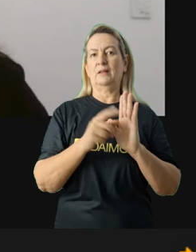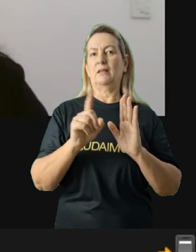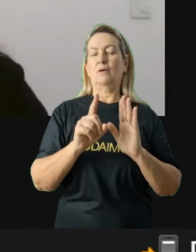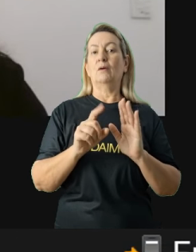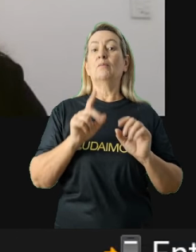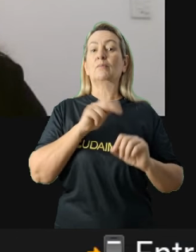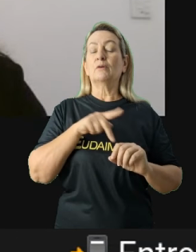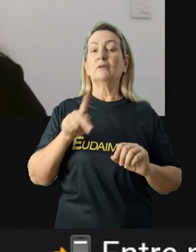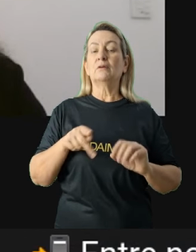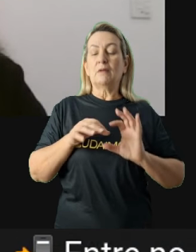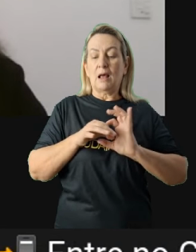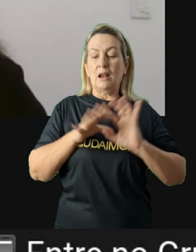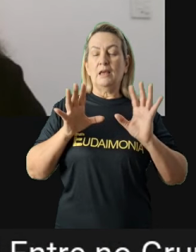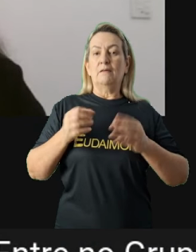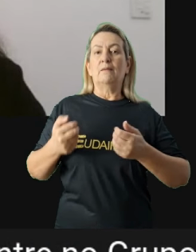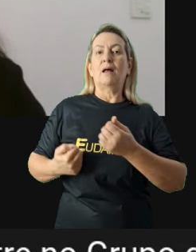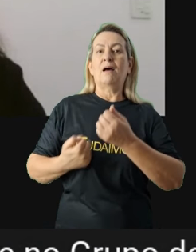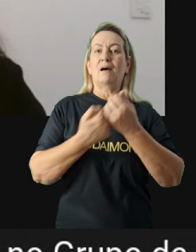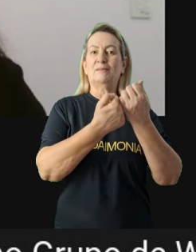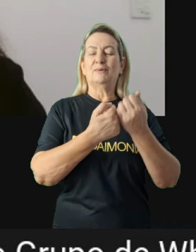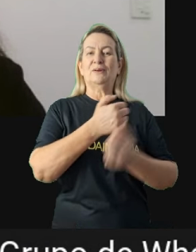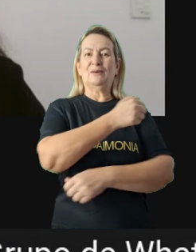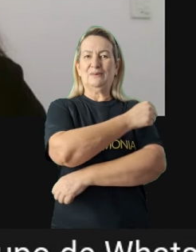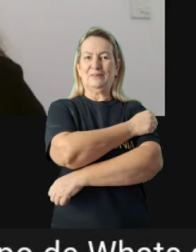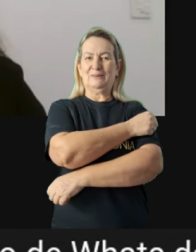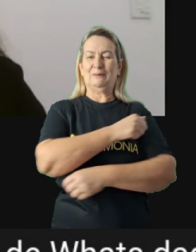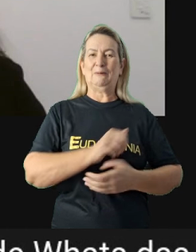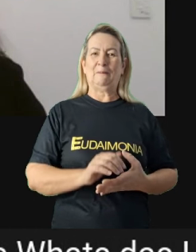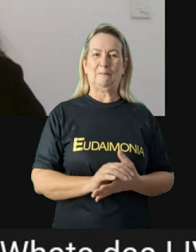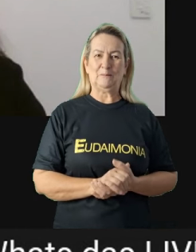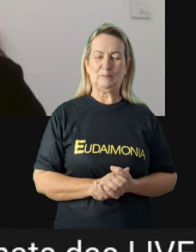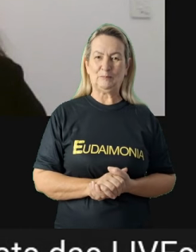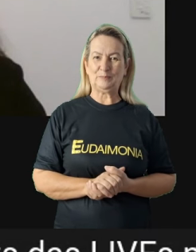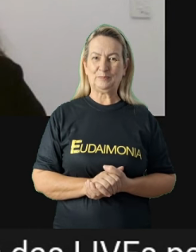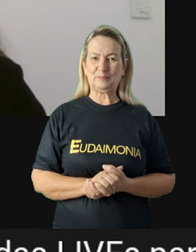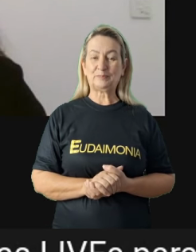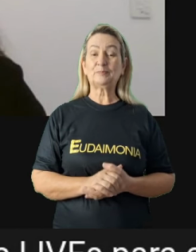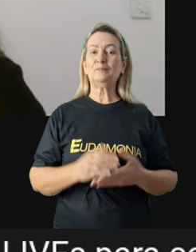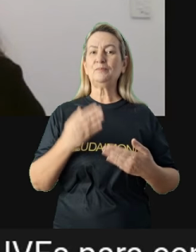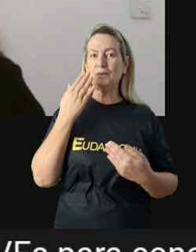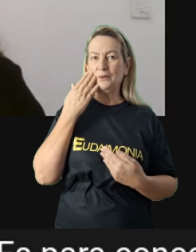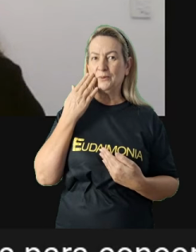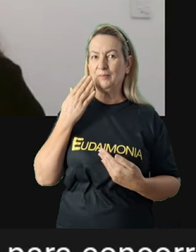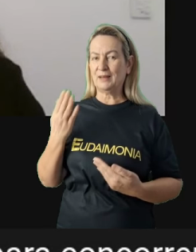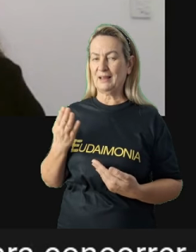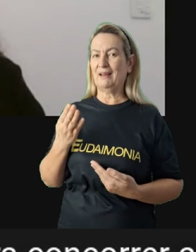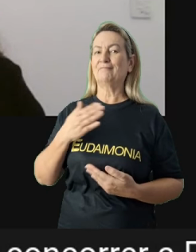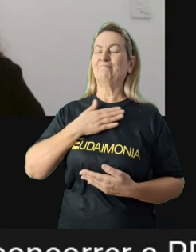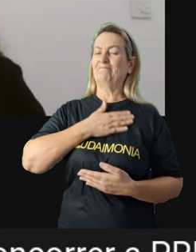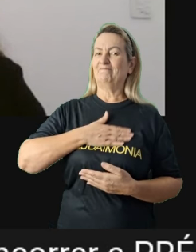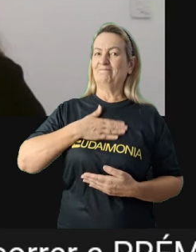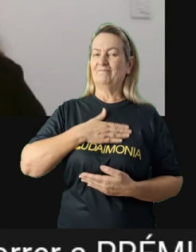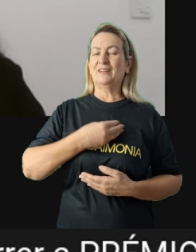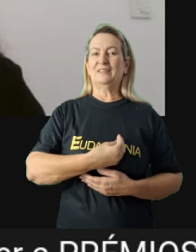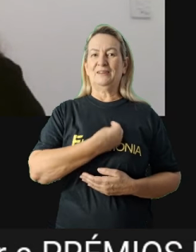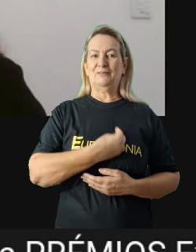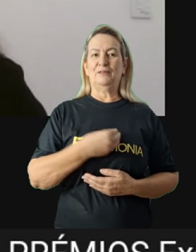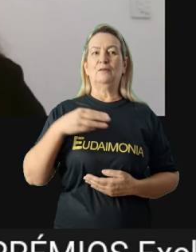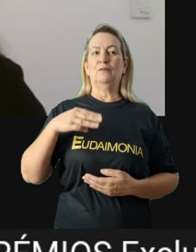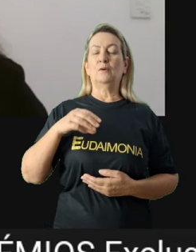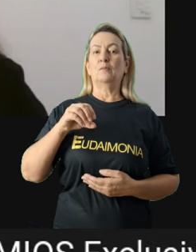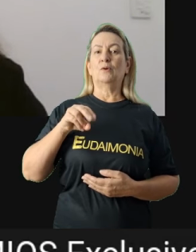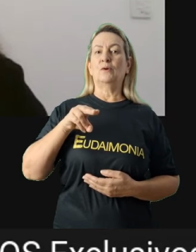contra o quanto a gente libera de um docente para que ele apoie os alunos. Maravilha, maravilha. Obrigada, Isis, obrigado você. A gente que